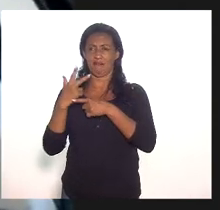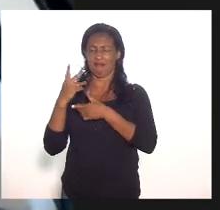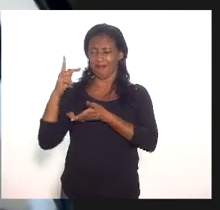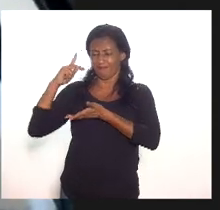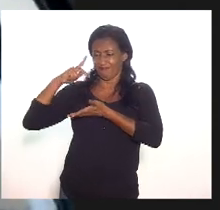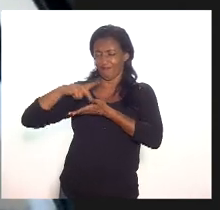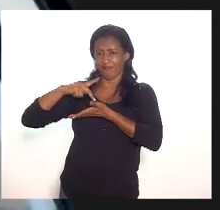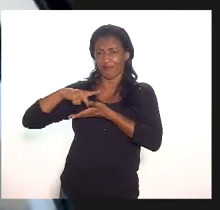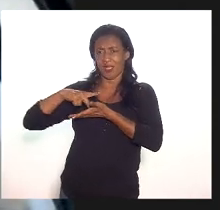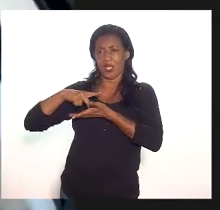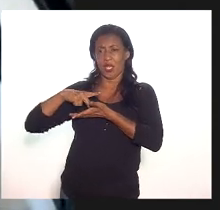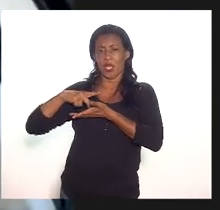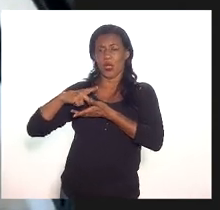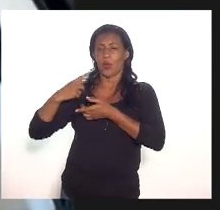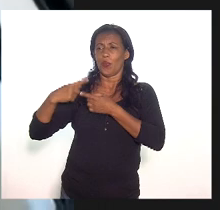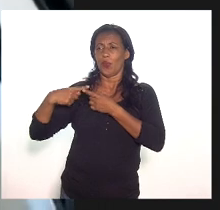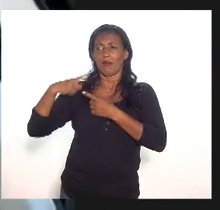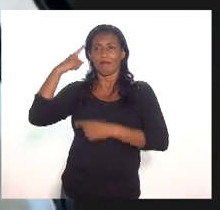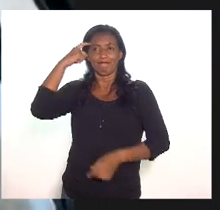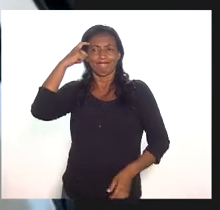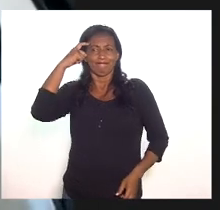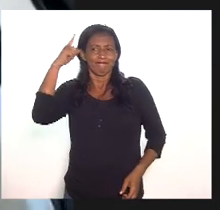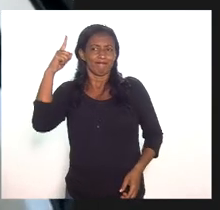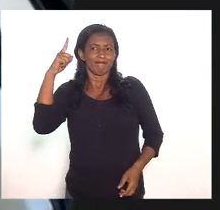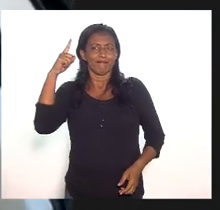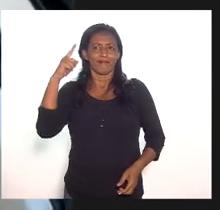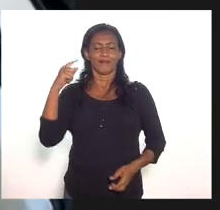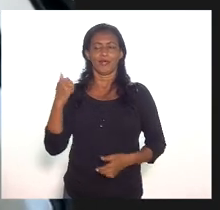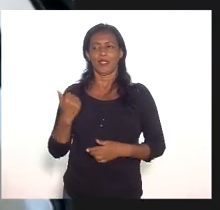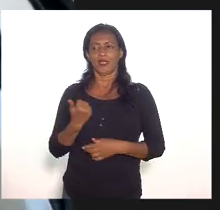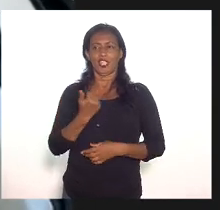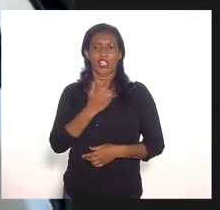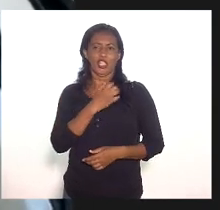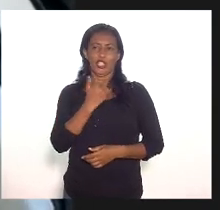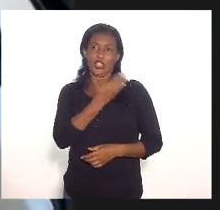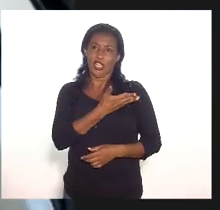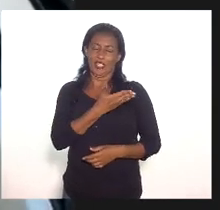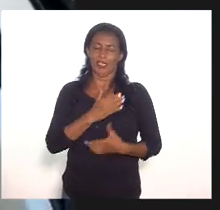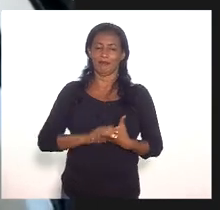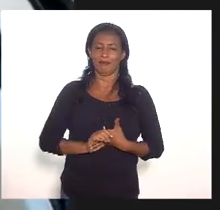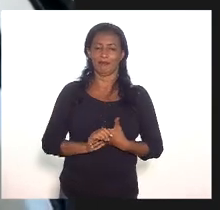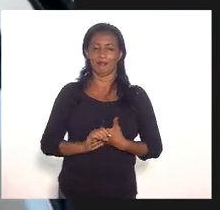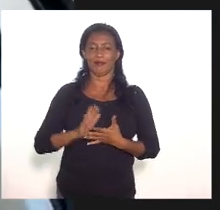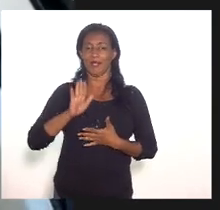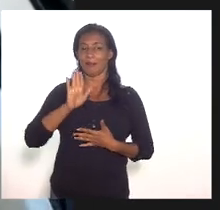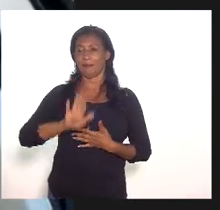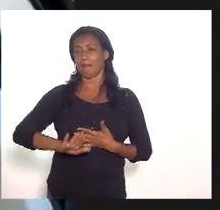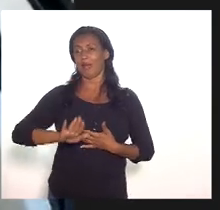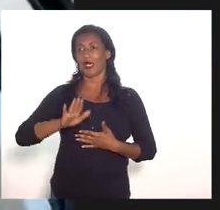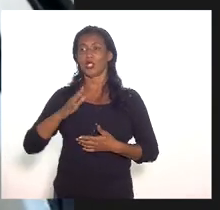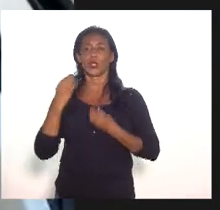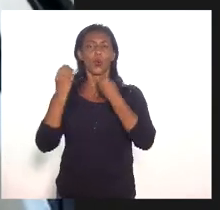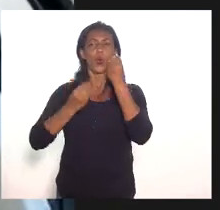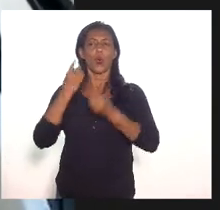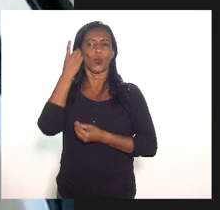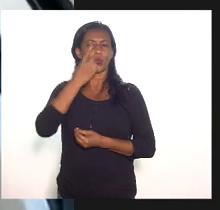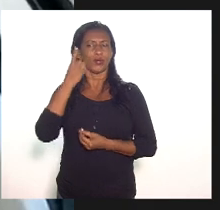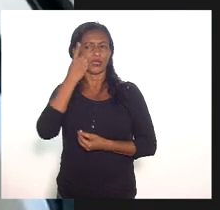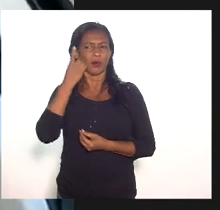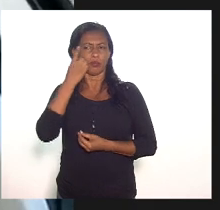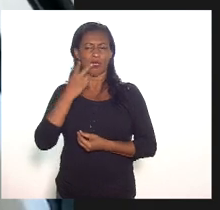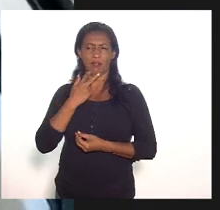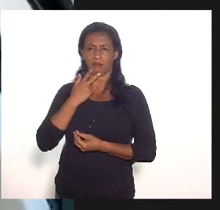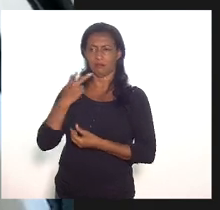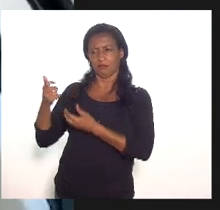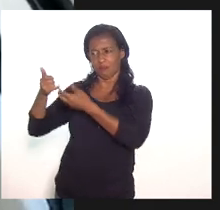de uma parcela ideológica mais à esquerda. Como o próprio deputado Mink, disse, existem diversos